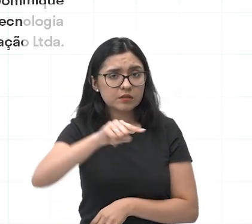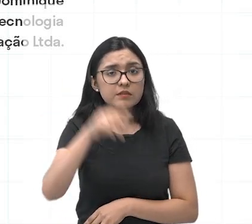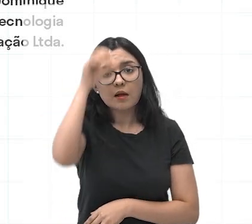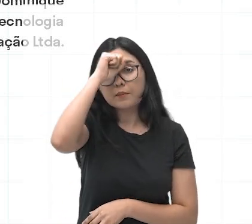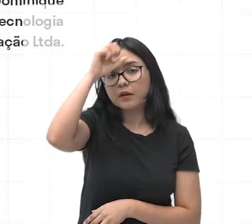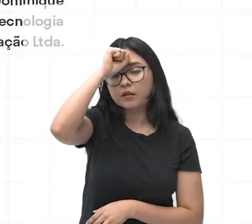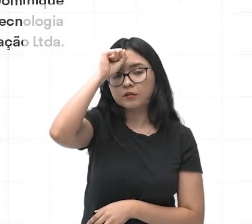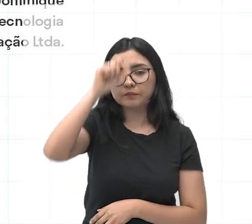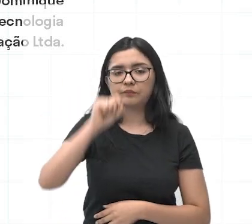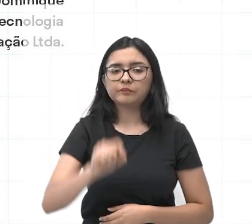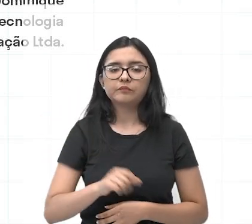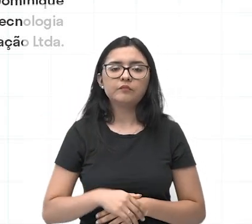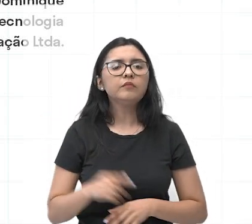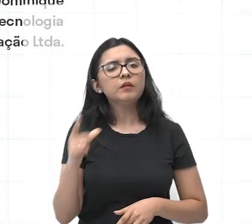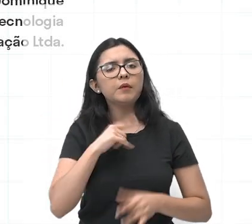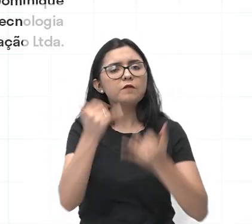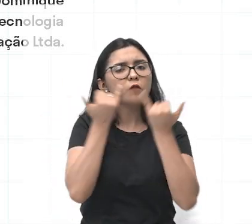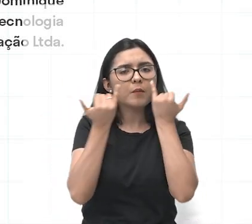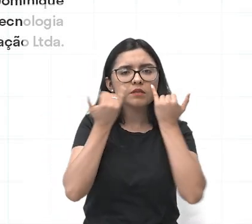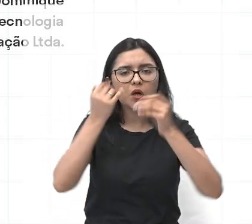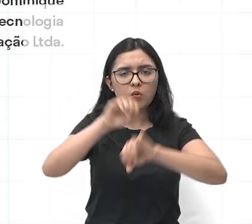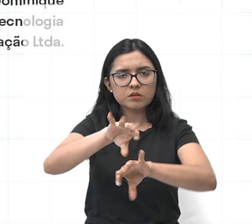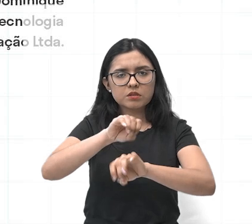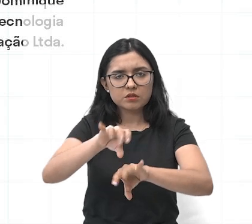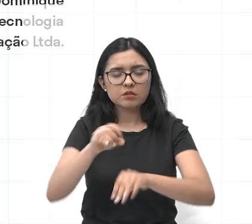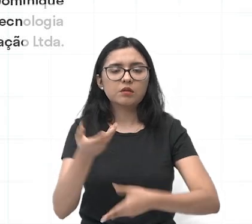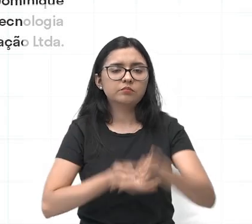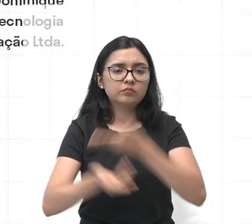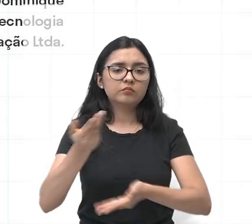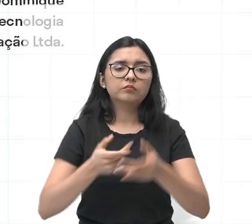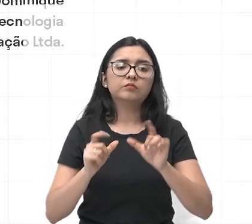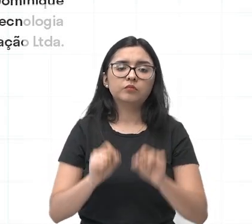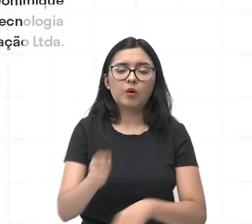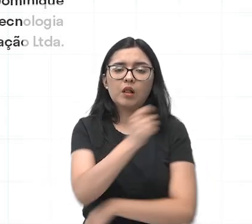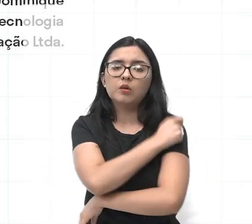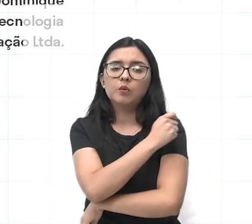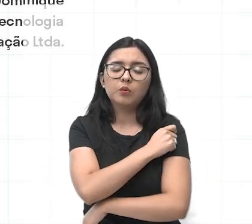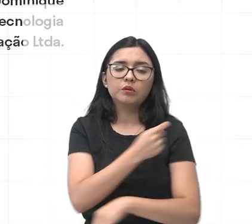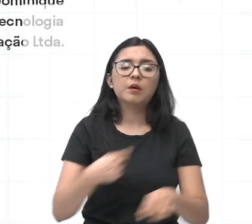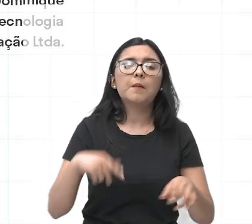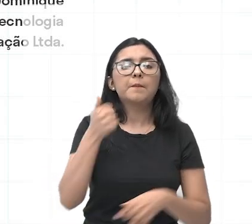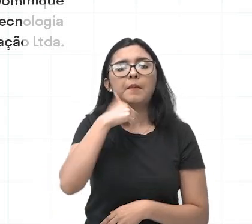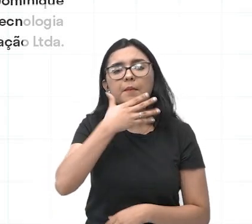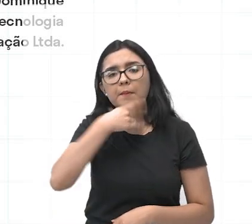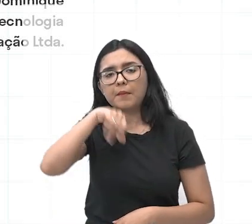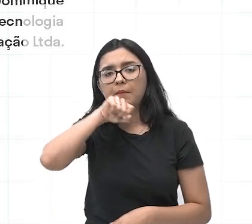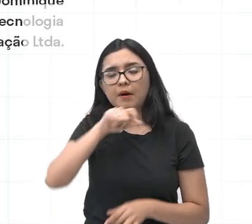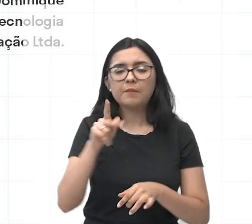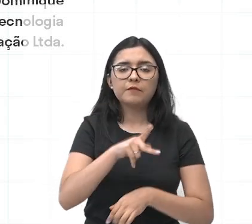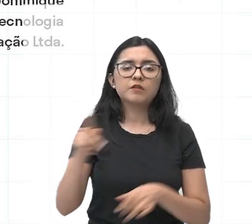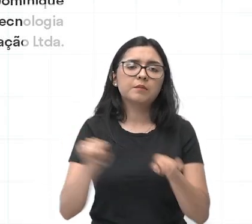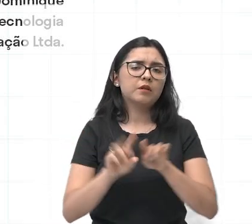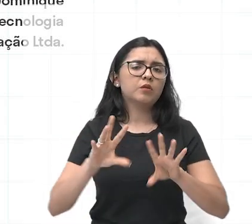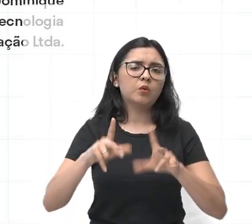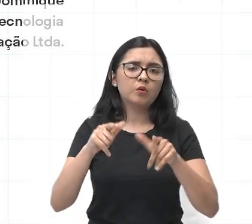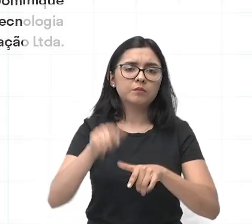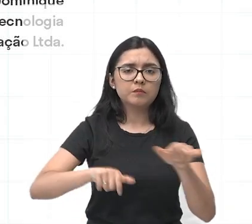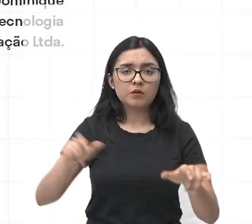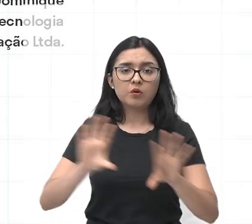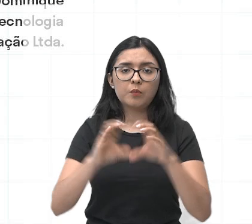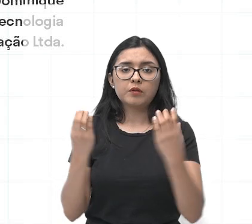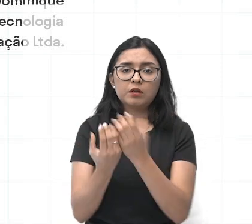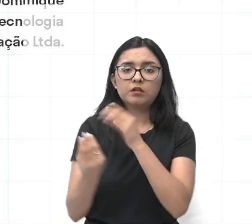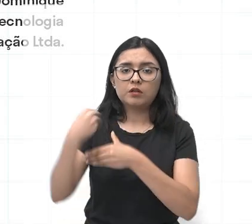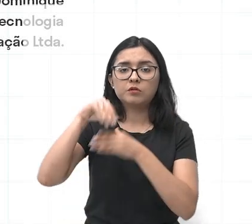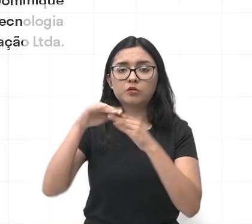né? Educar, trocar informações sobre esses problemas com alunos, pais, professores e toda a comunidade